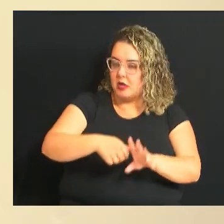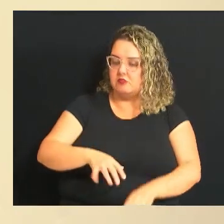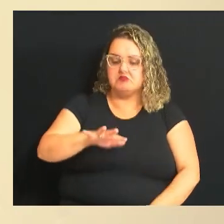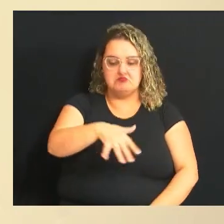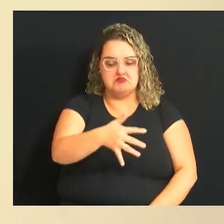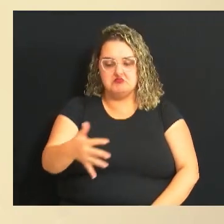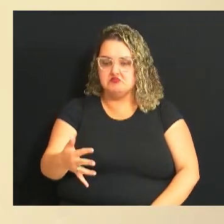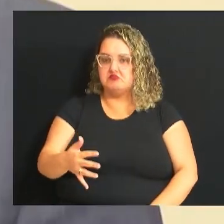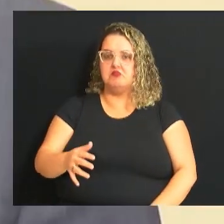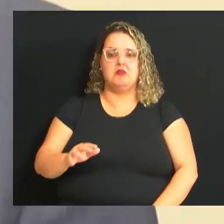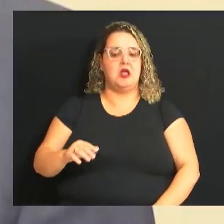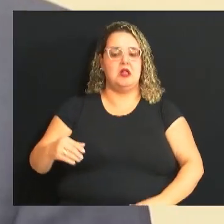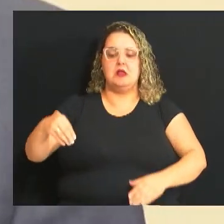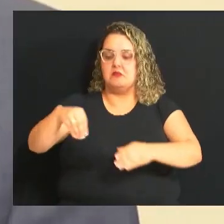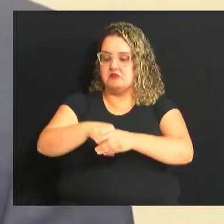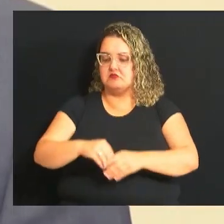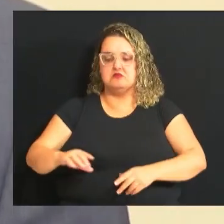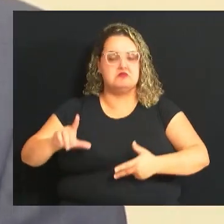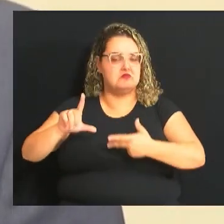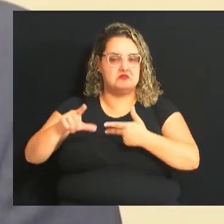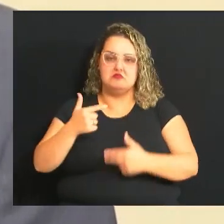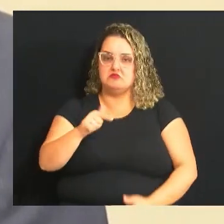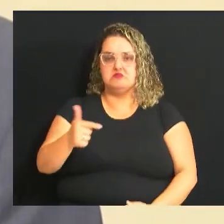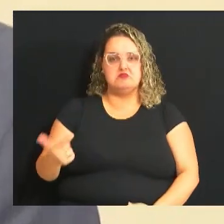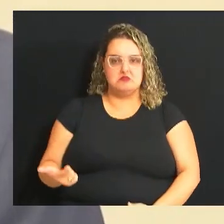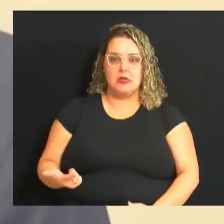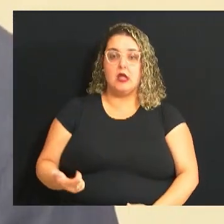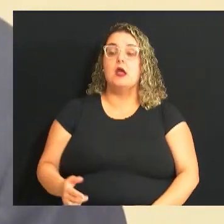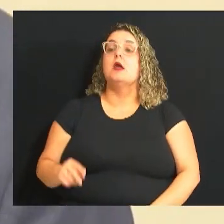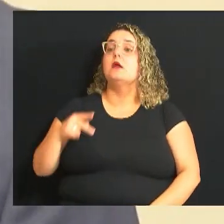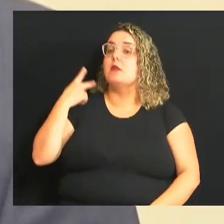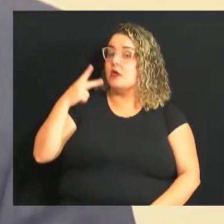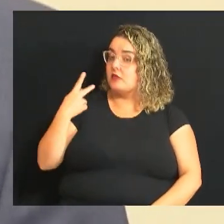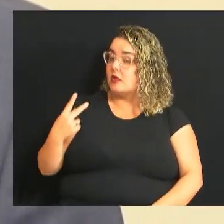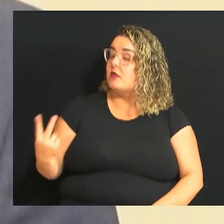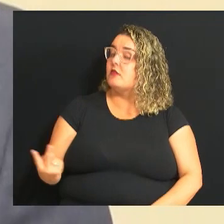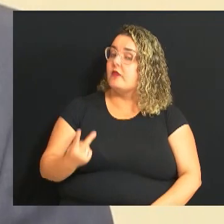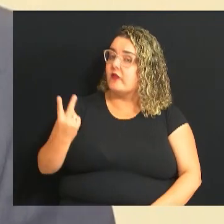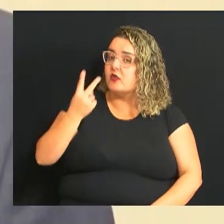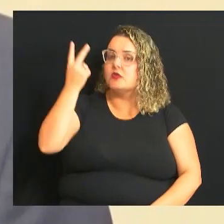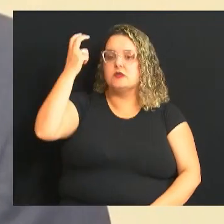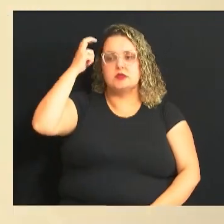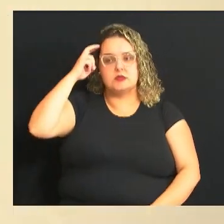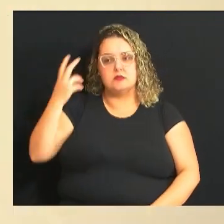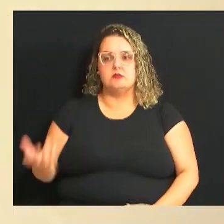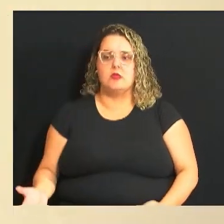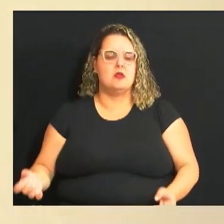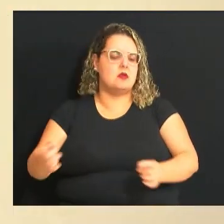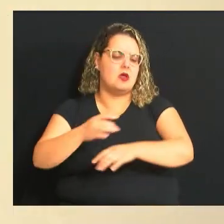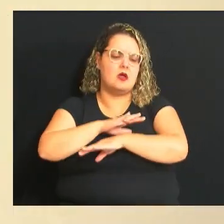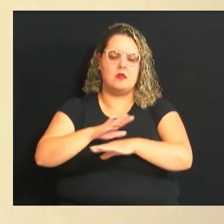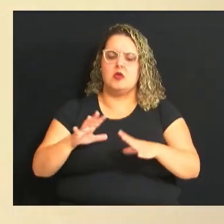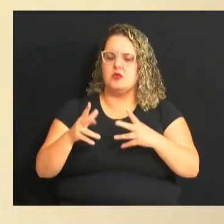pela casa de leis para o parlamentar Esta é uma forma de valorização cultural